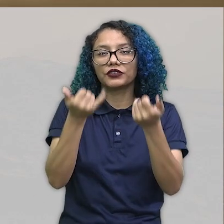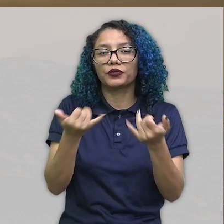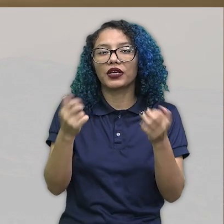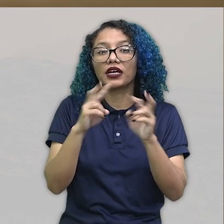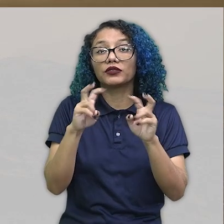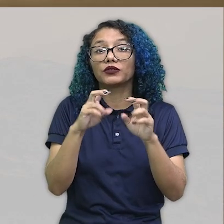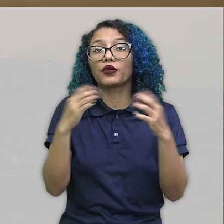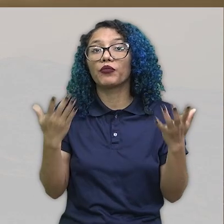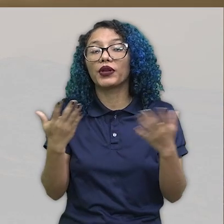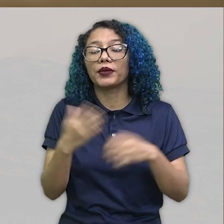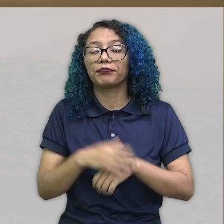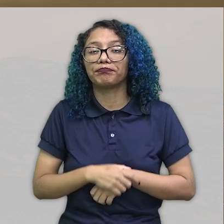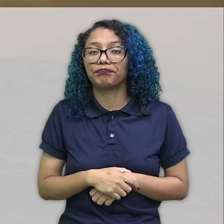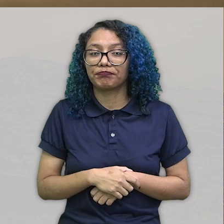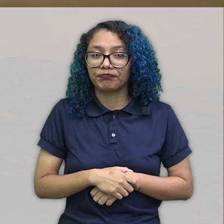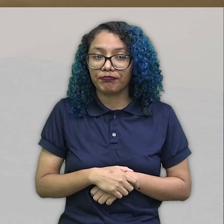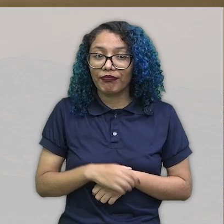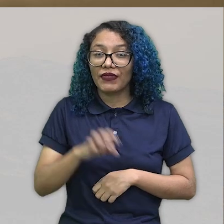sobre o